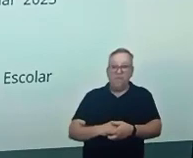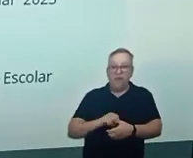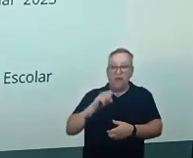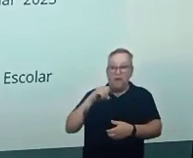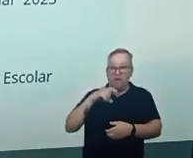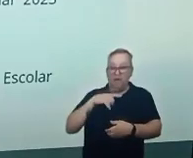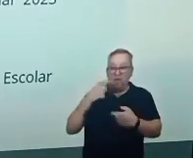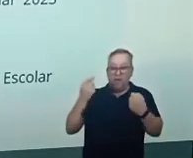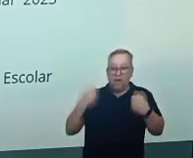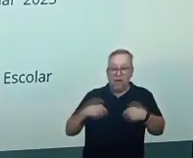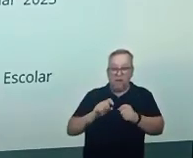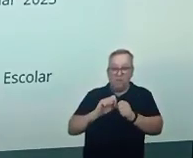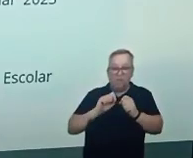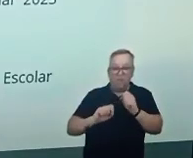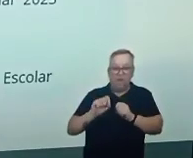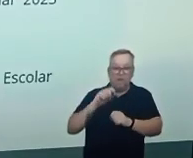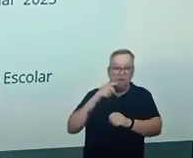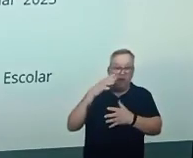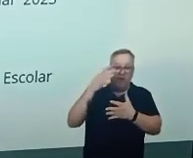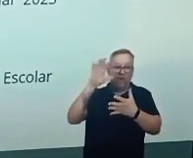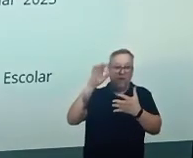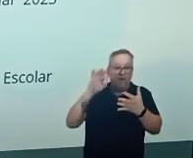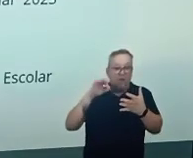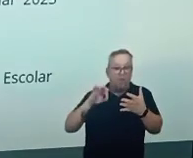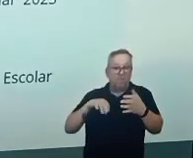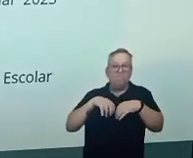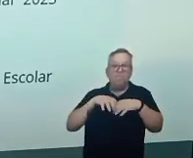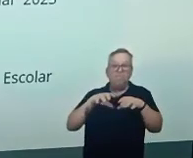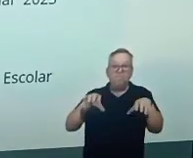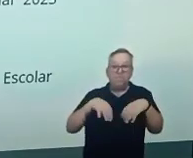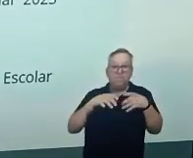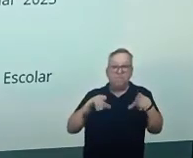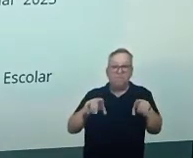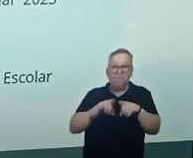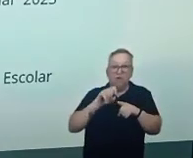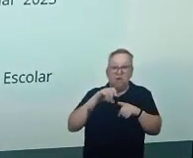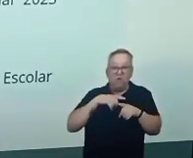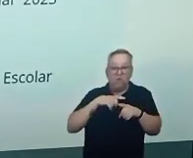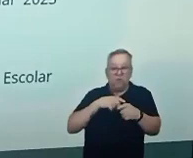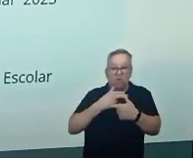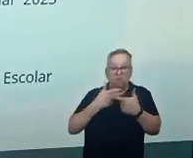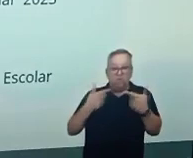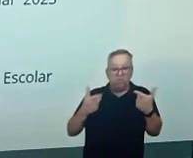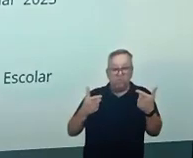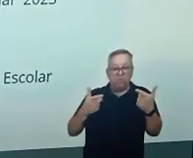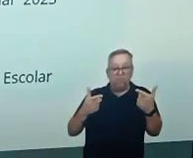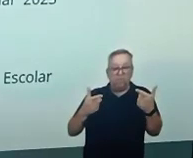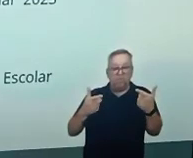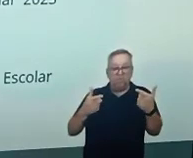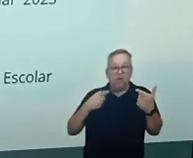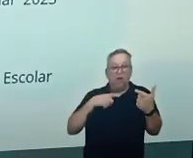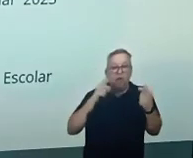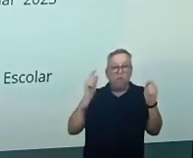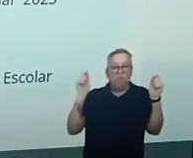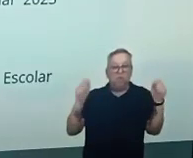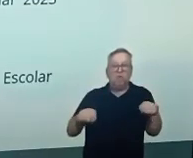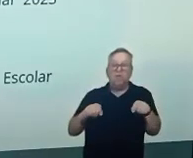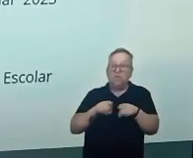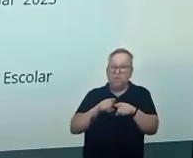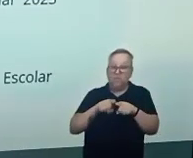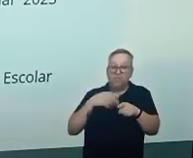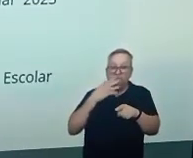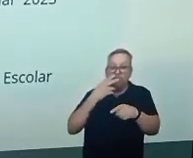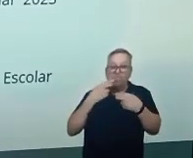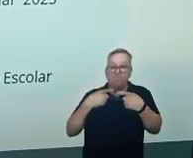tenha necessidade, ele pode verificar lá no sistema. Se tiver alguma inconsistência, ele pode abrir um